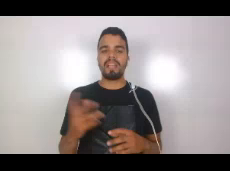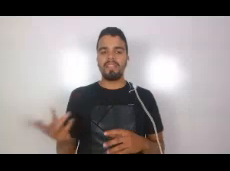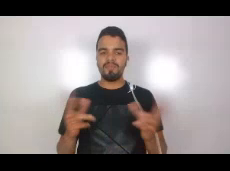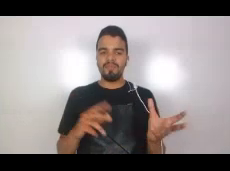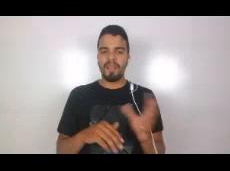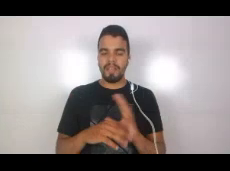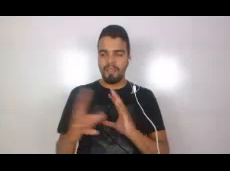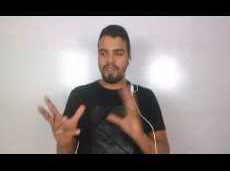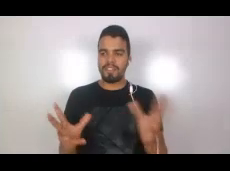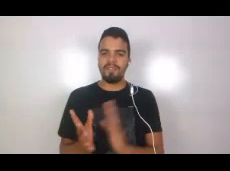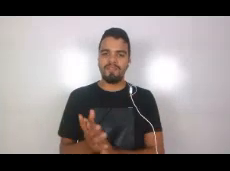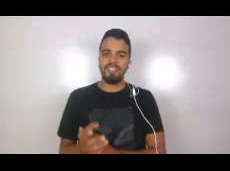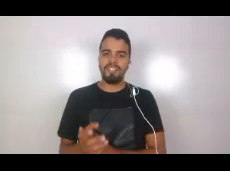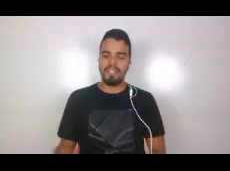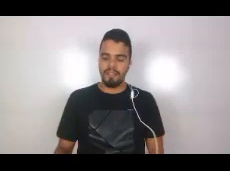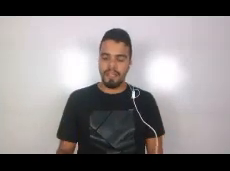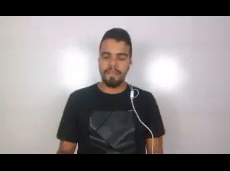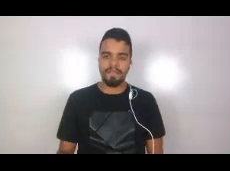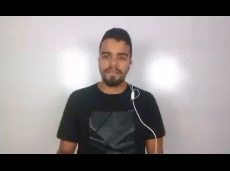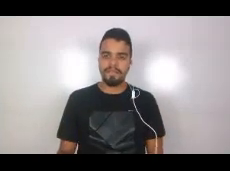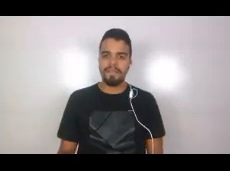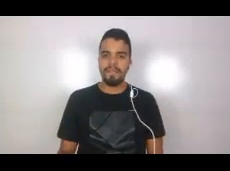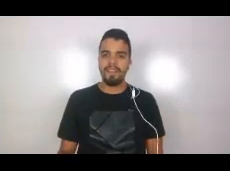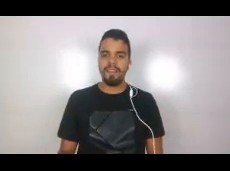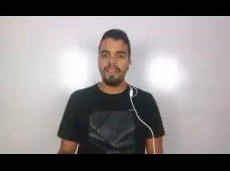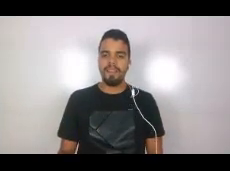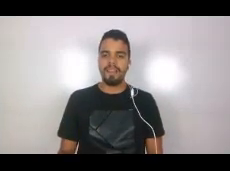coloquei o claro e escuro para que possa utilizar também